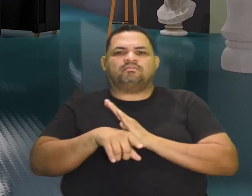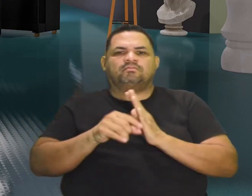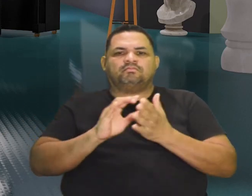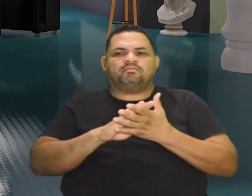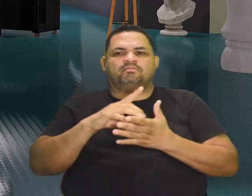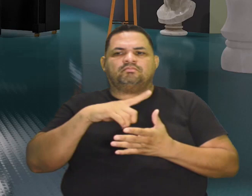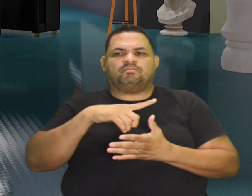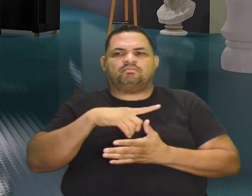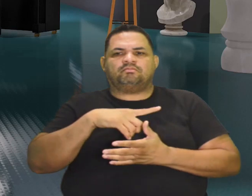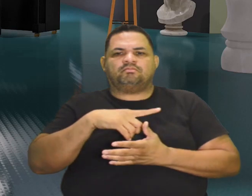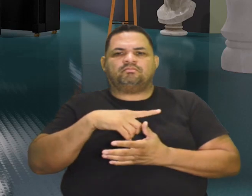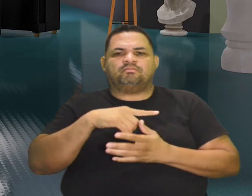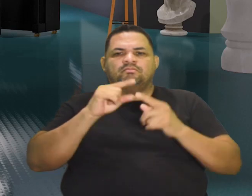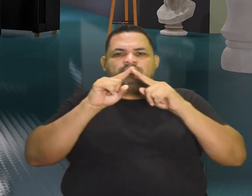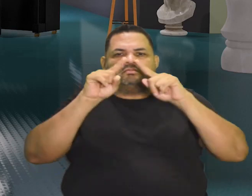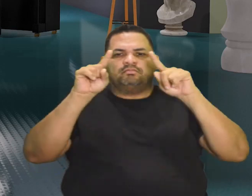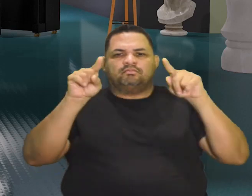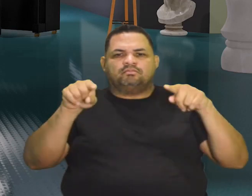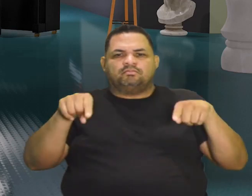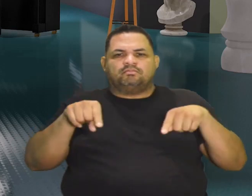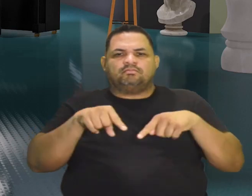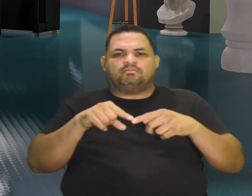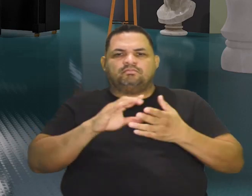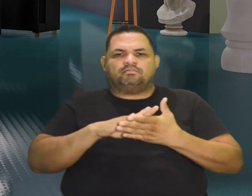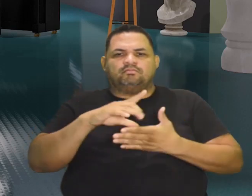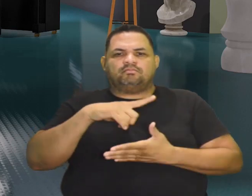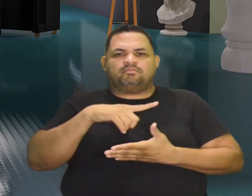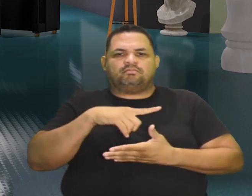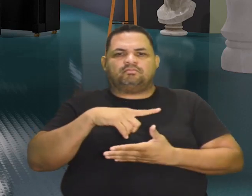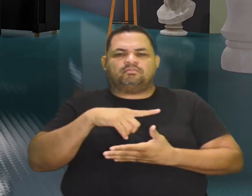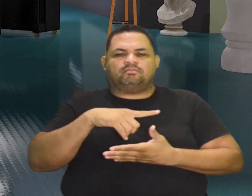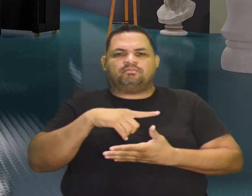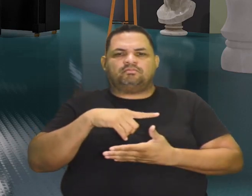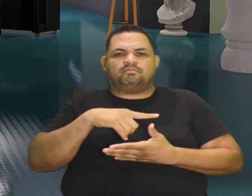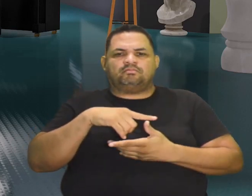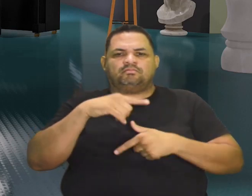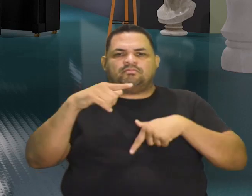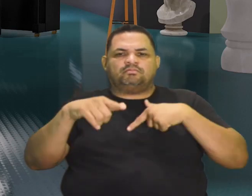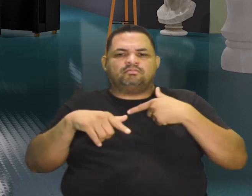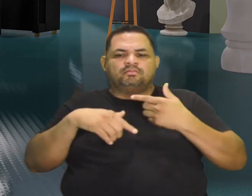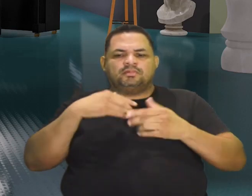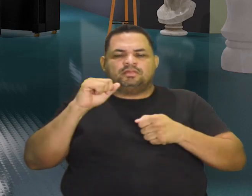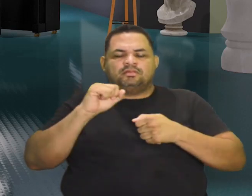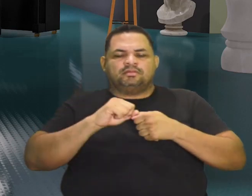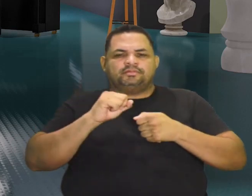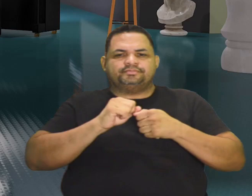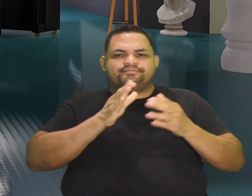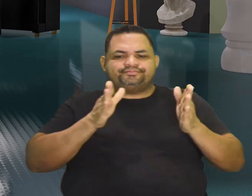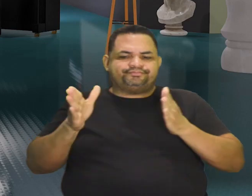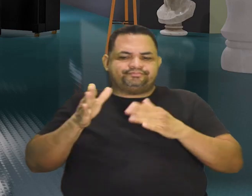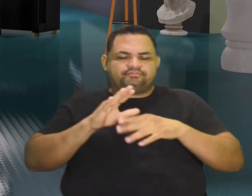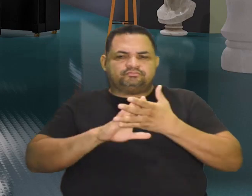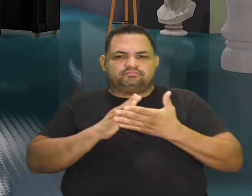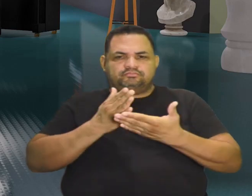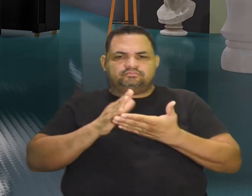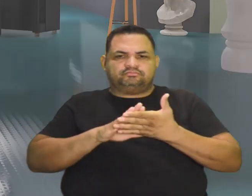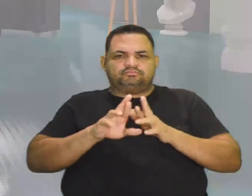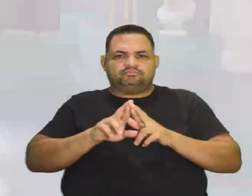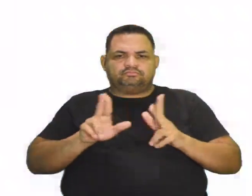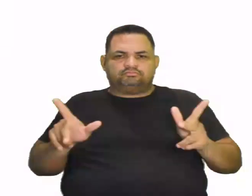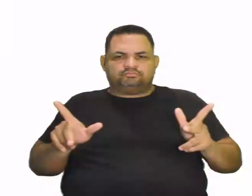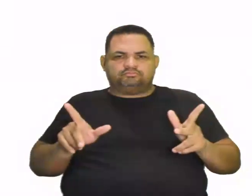né, que foram produzidas em períodos diferentes. Vamos analisar essas duas obras. Vamos